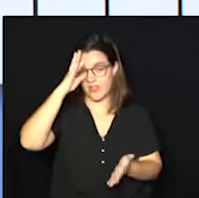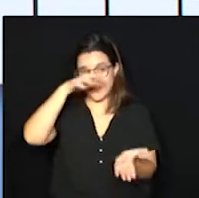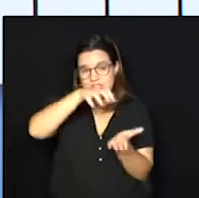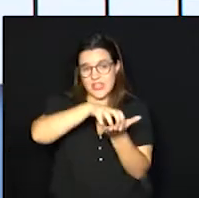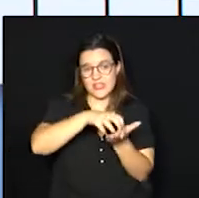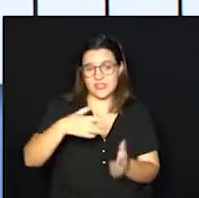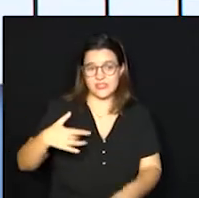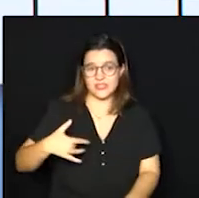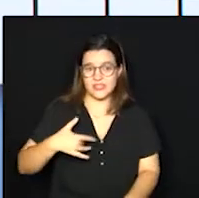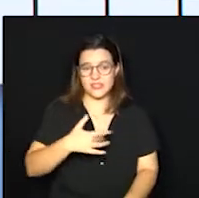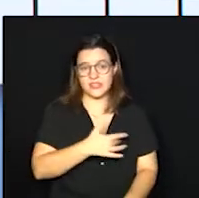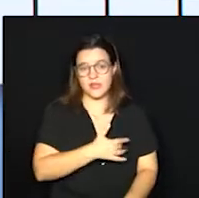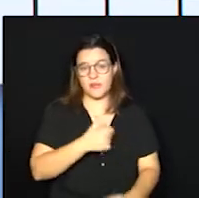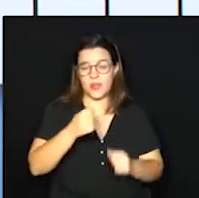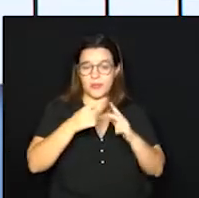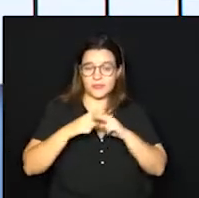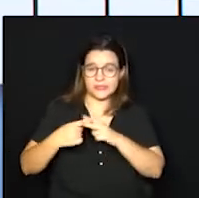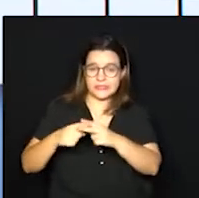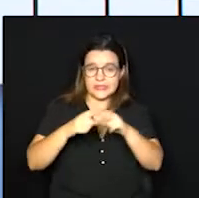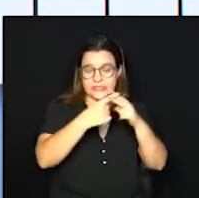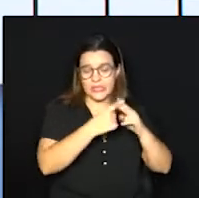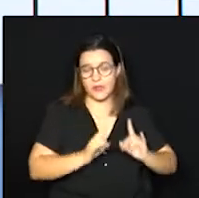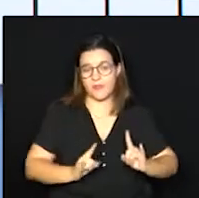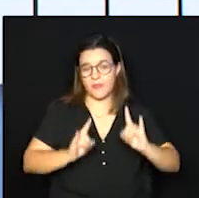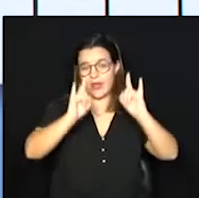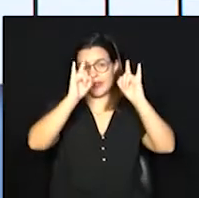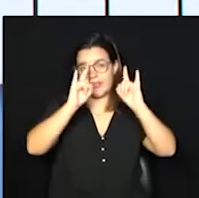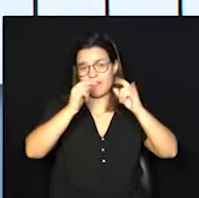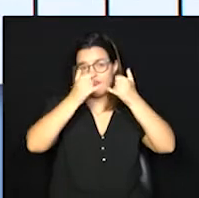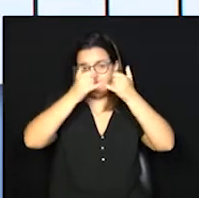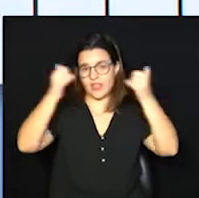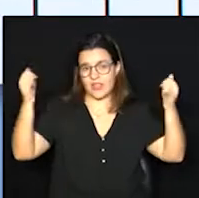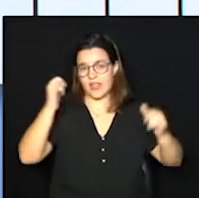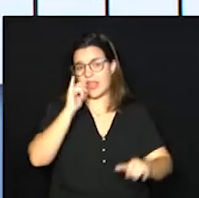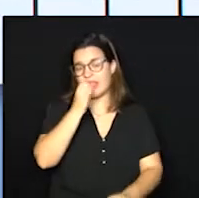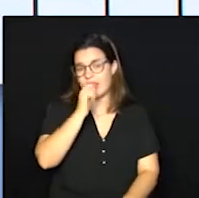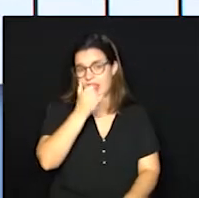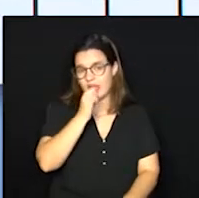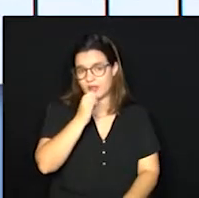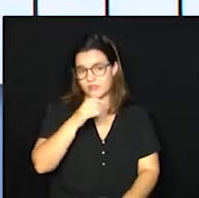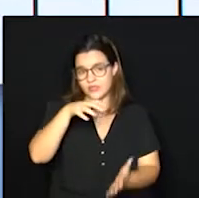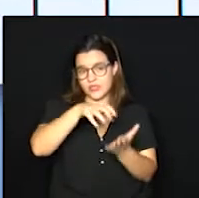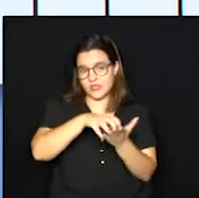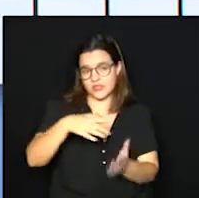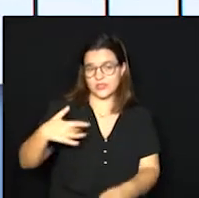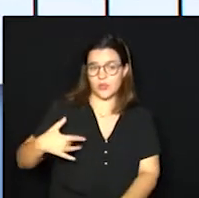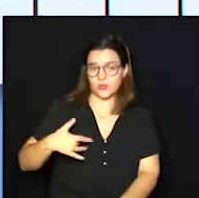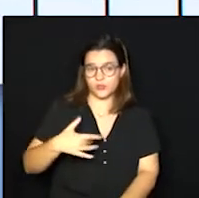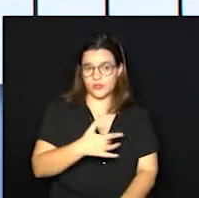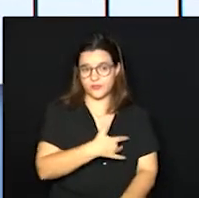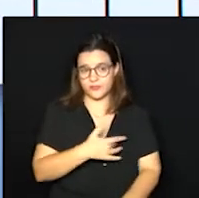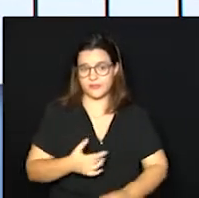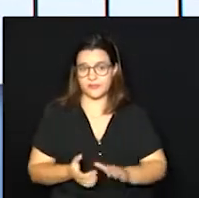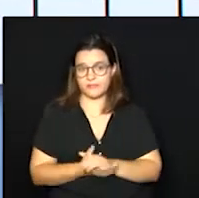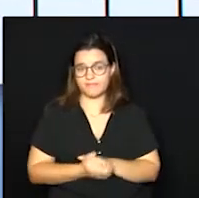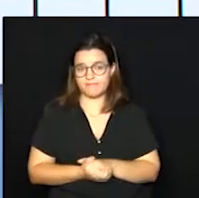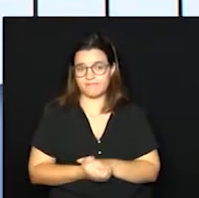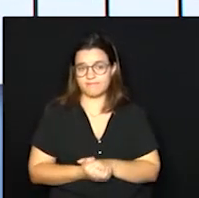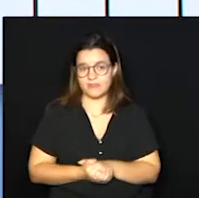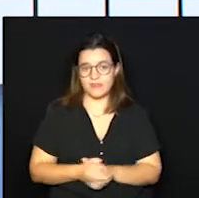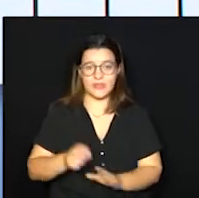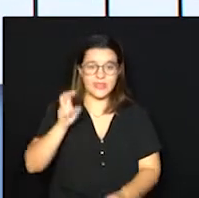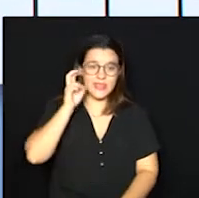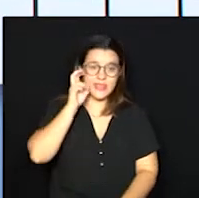porque está tendo uma manutenção predial e elétrica ali no posto de saúde, no centro de saúde. Na